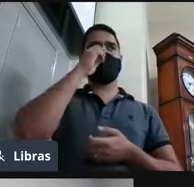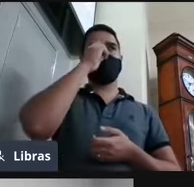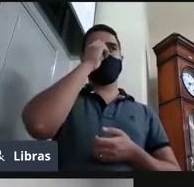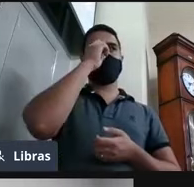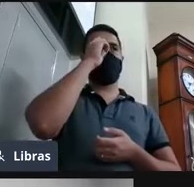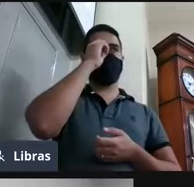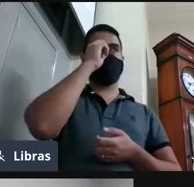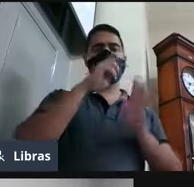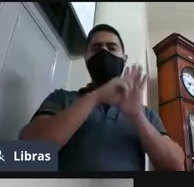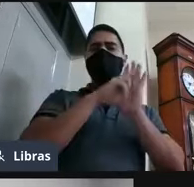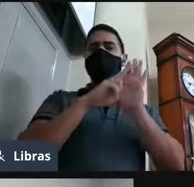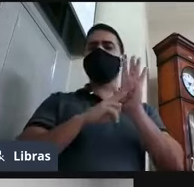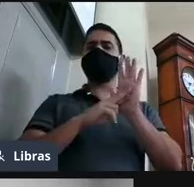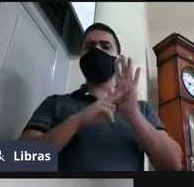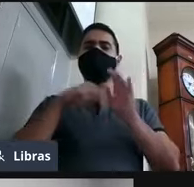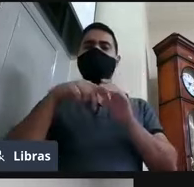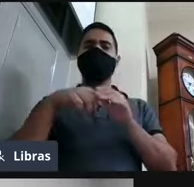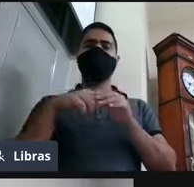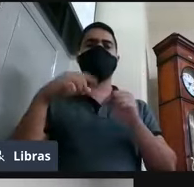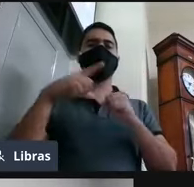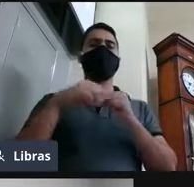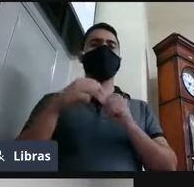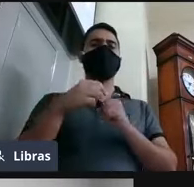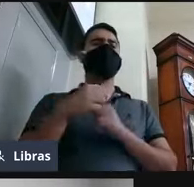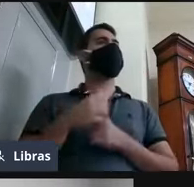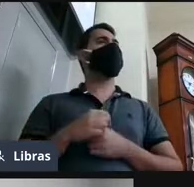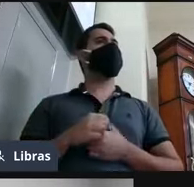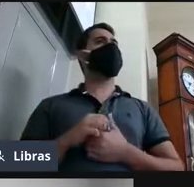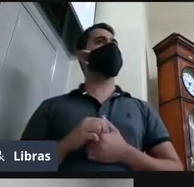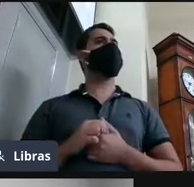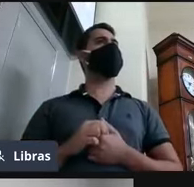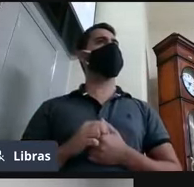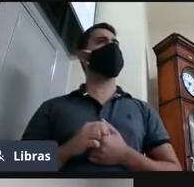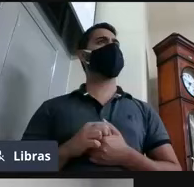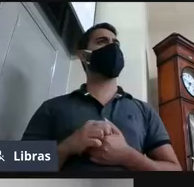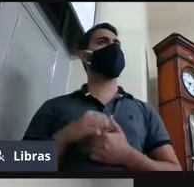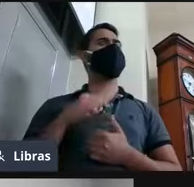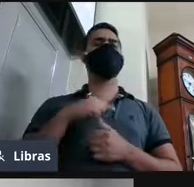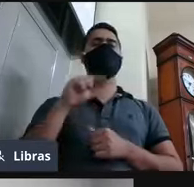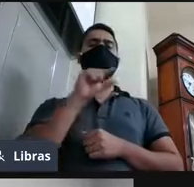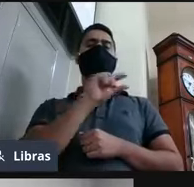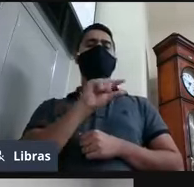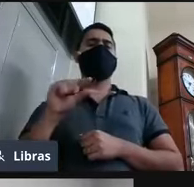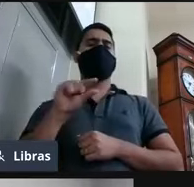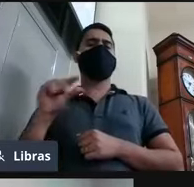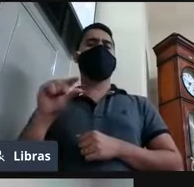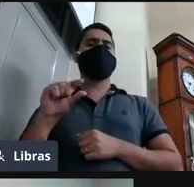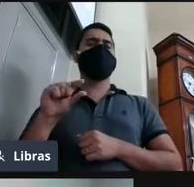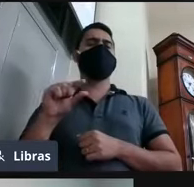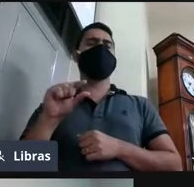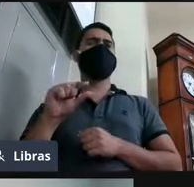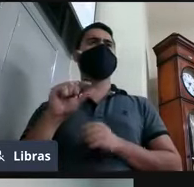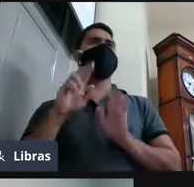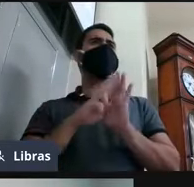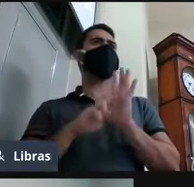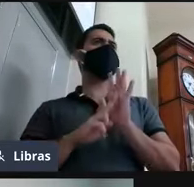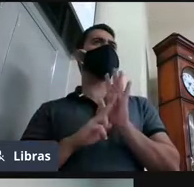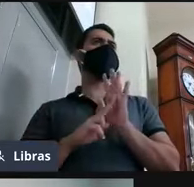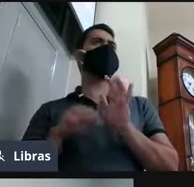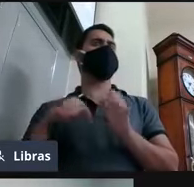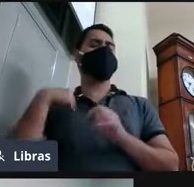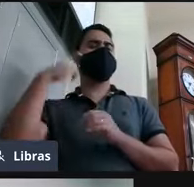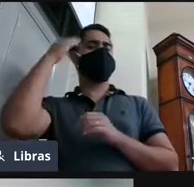artigo 240, parágrafo 3º, tem uma parte do rito regimental que eu não sei